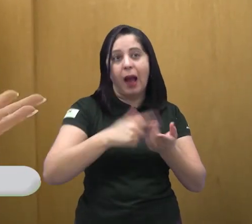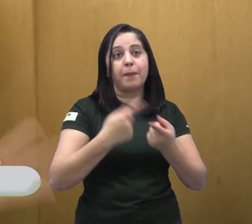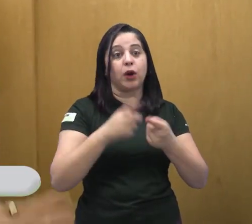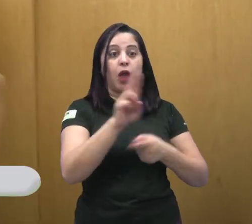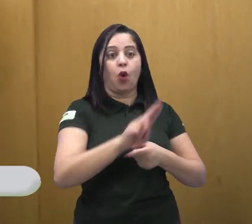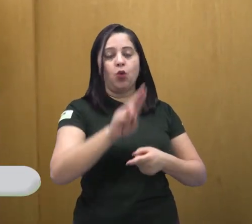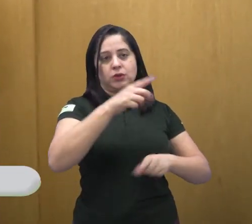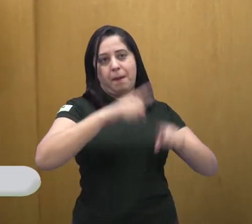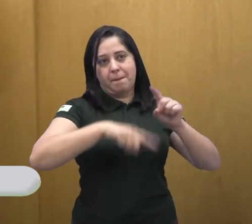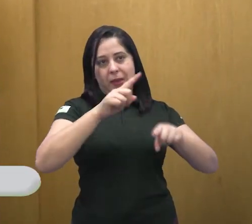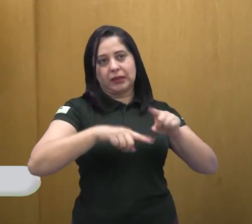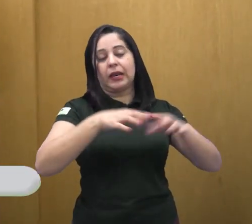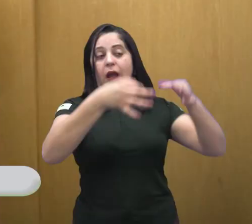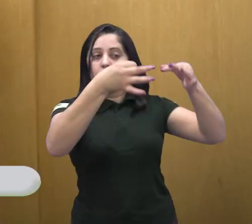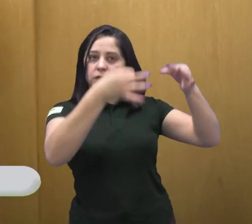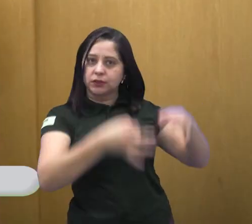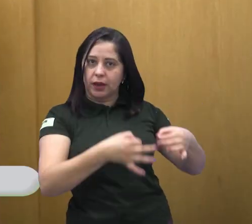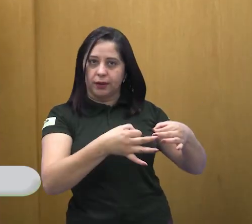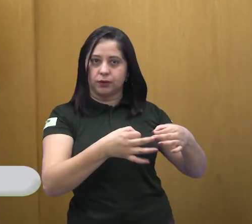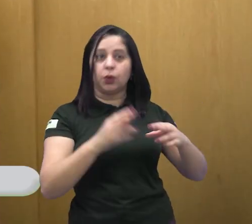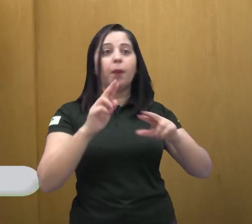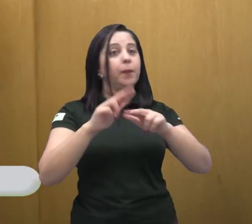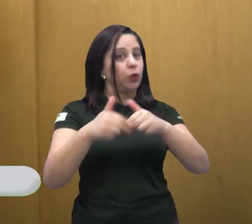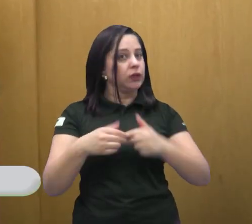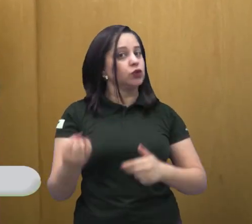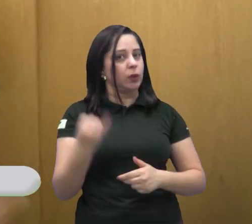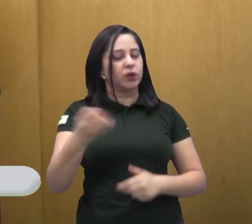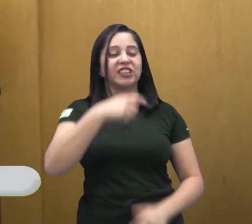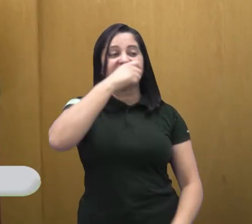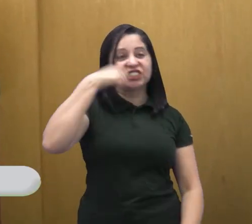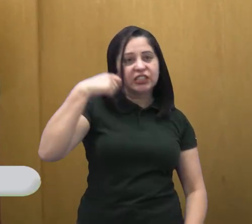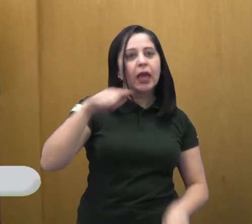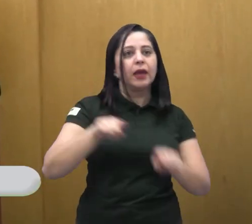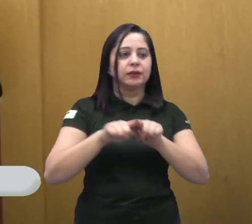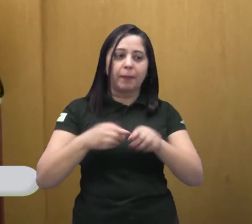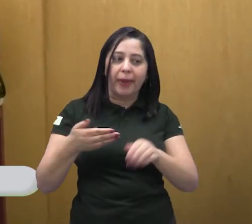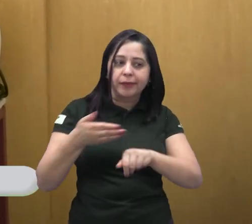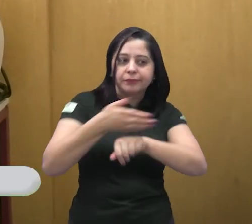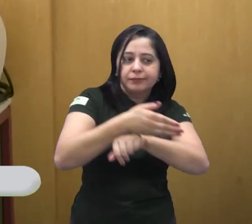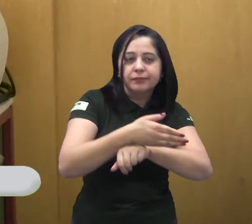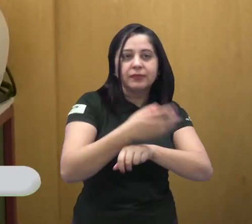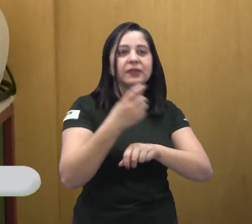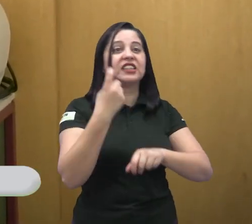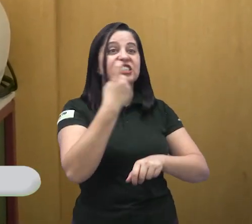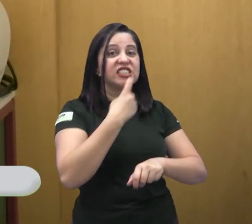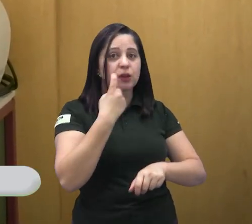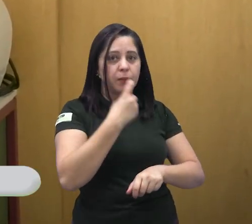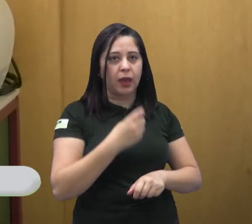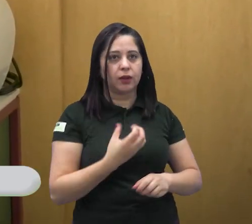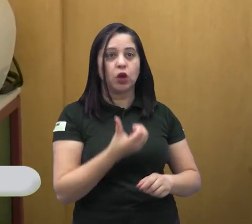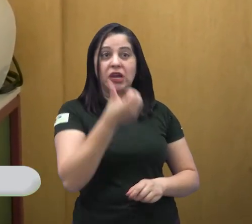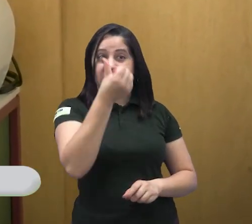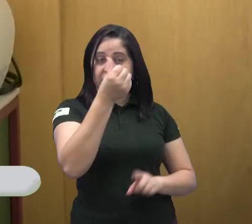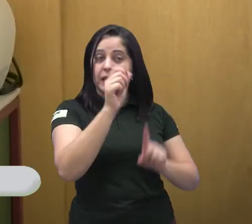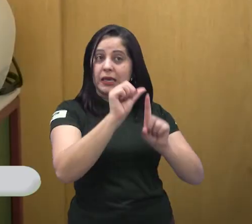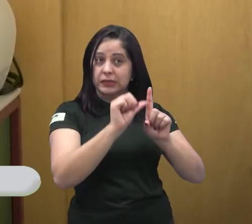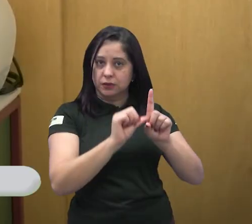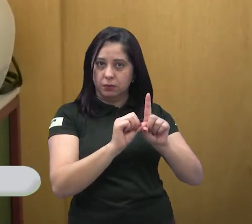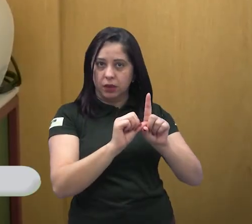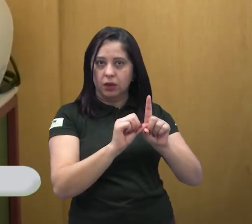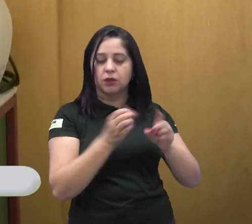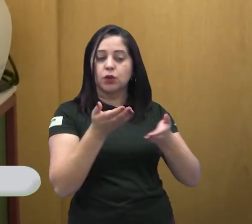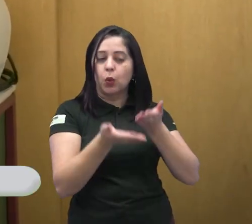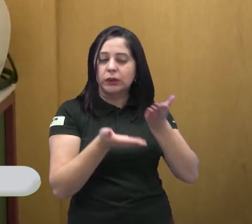escovação do dia a dia com as idas ao consultório. E a frequência, a gente recomenda a cada 6 meses para fazer um